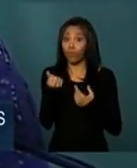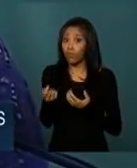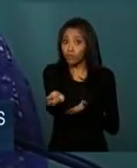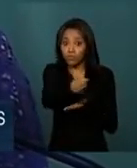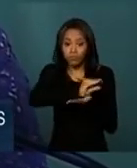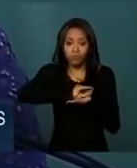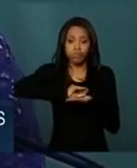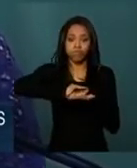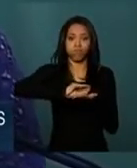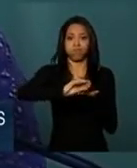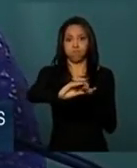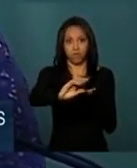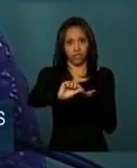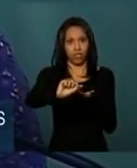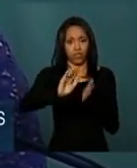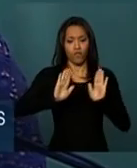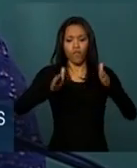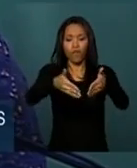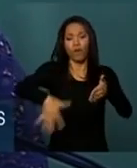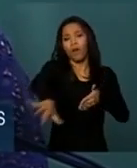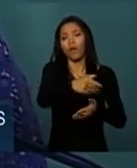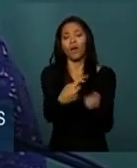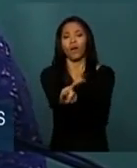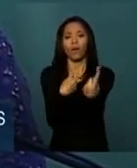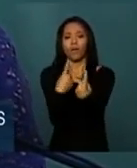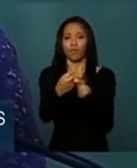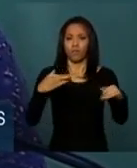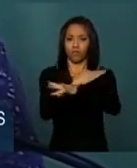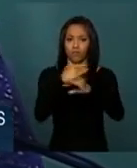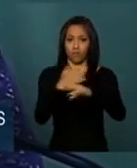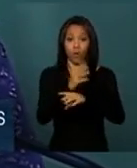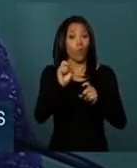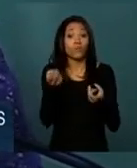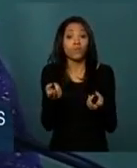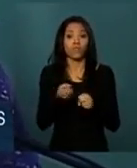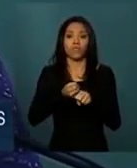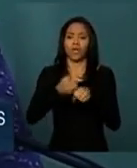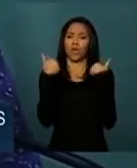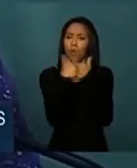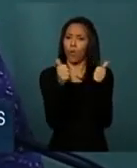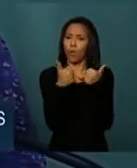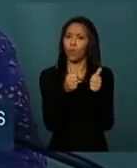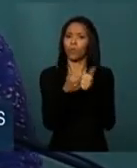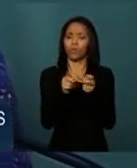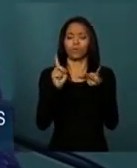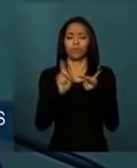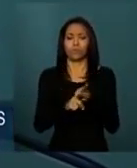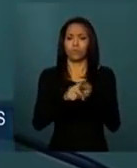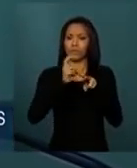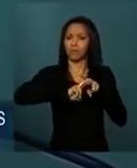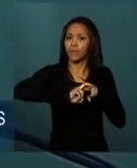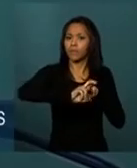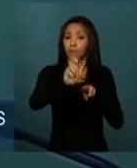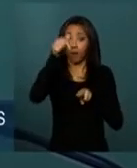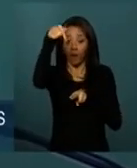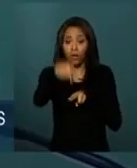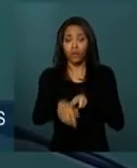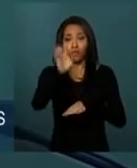dinheiro para mobilidade urbana, ou seja, transporte coletivo de massa aqui no